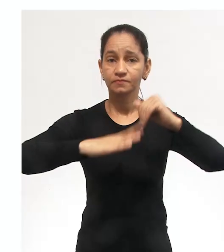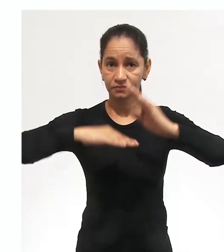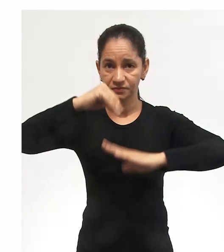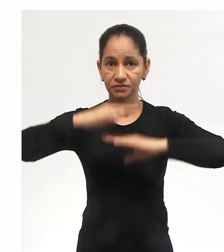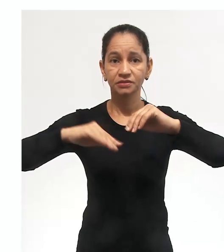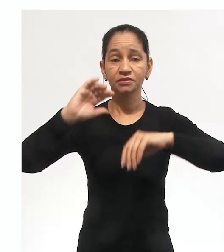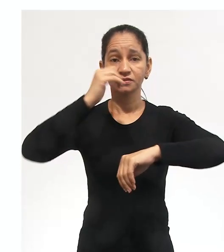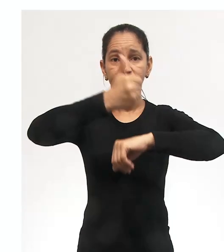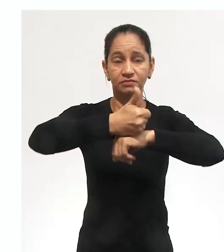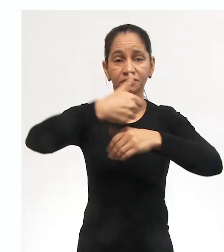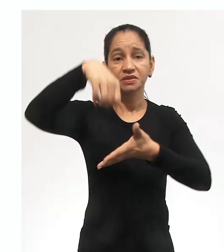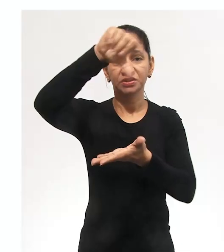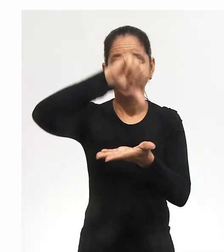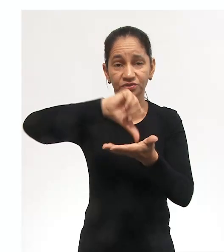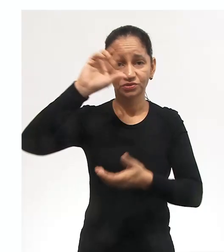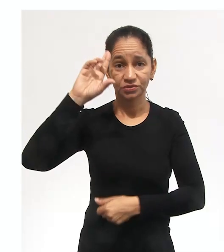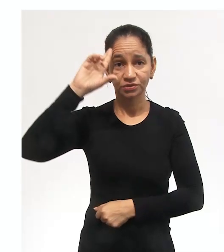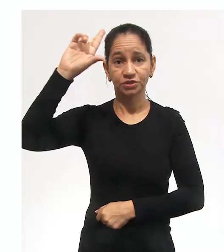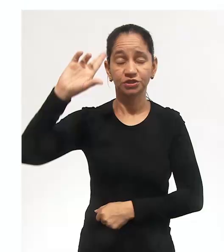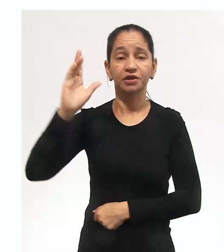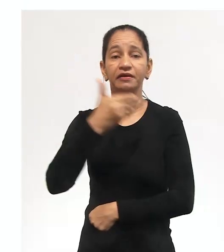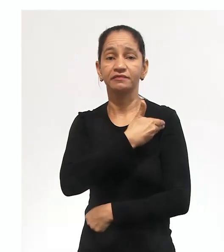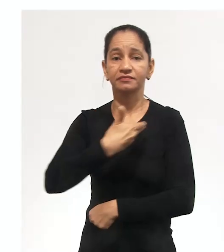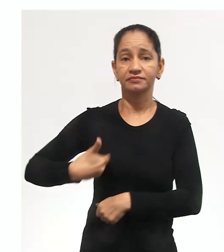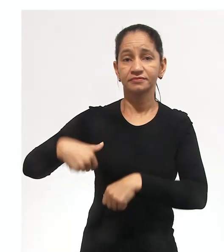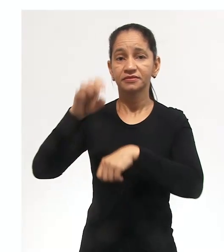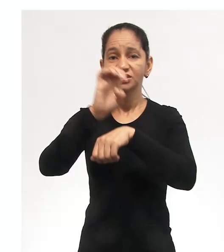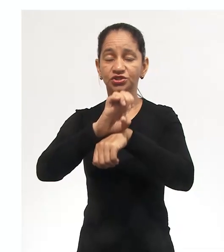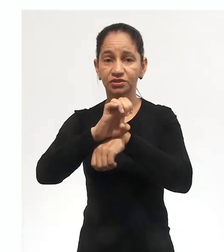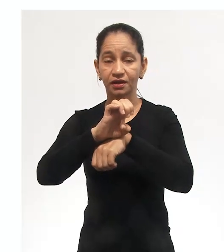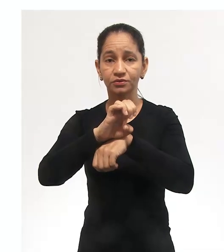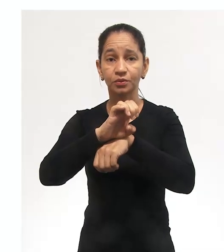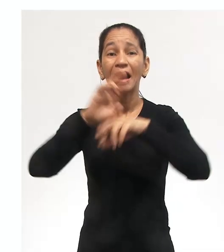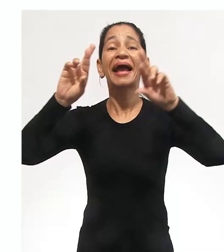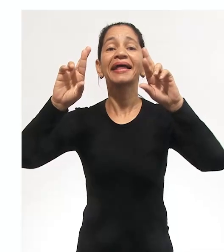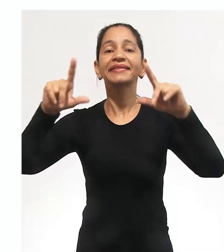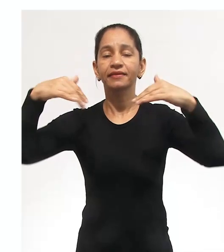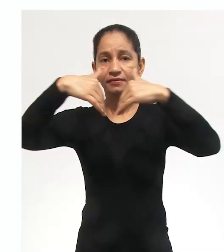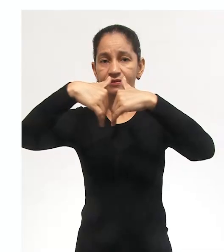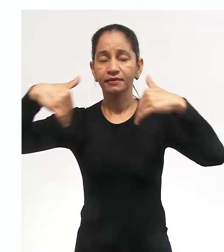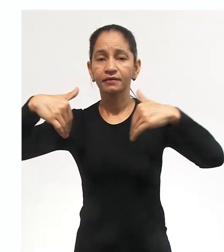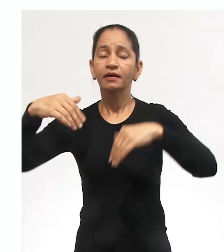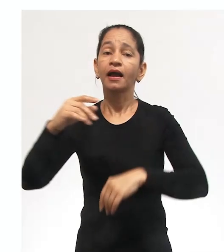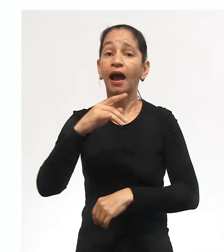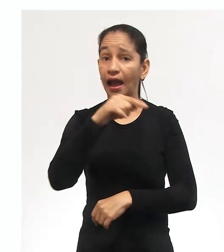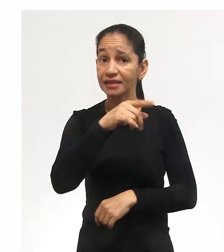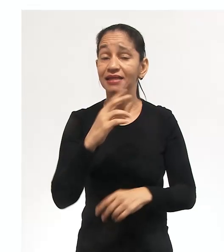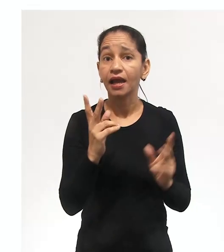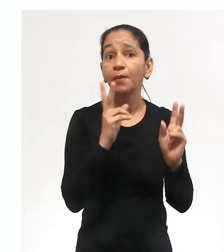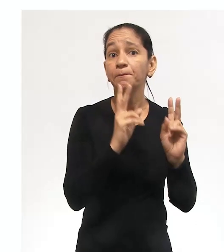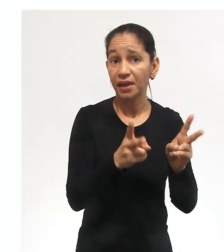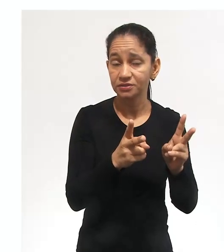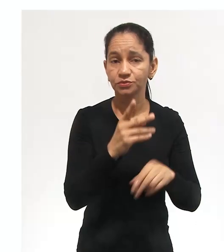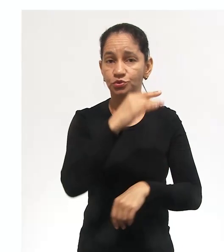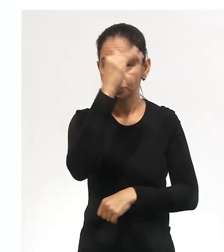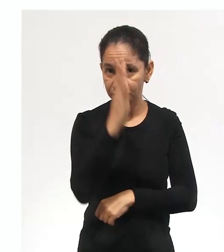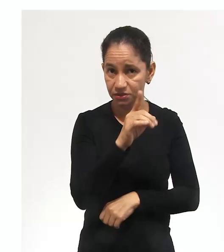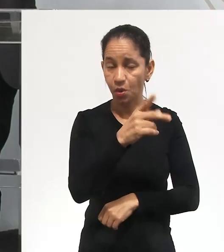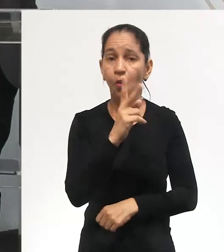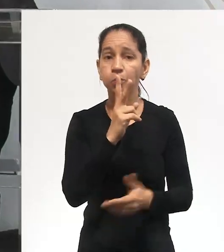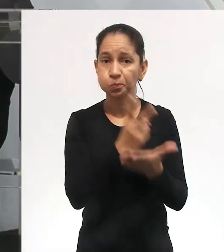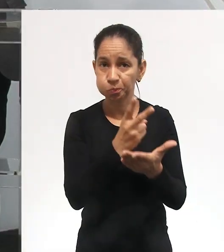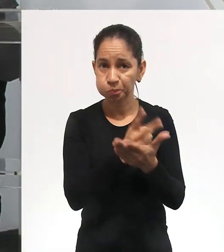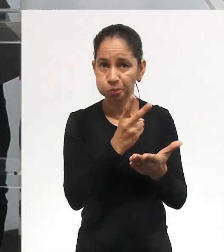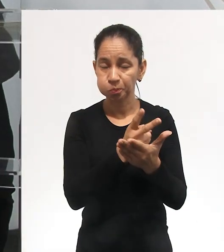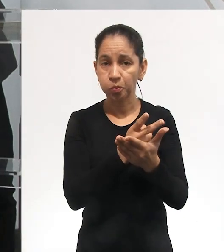chefe de Estado, né, e chefe de governo, né, são exercidas, né, pelo presidente da República. Então, olha aqui comigo, senhores.